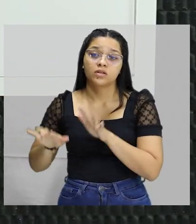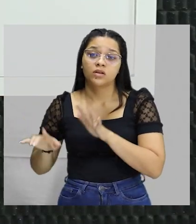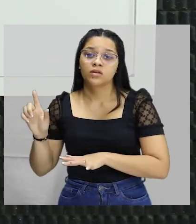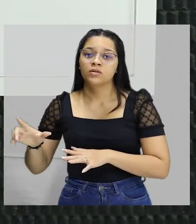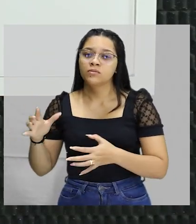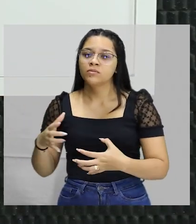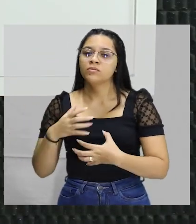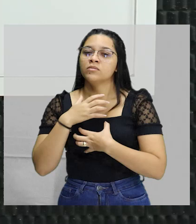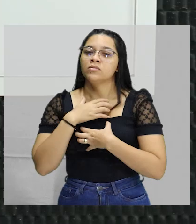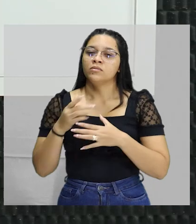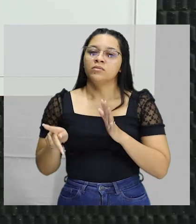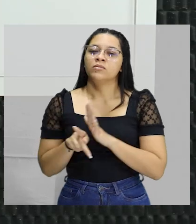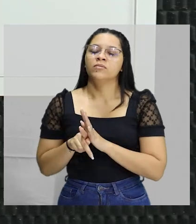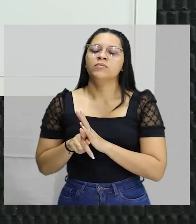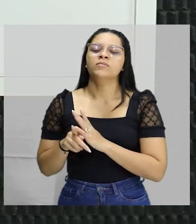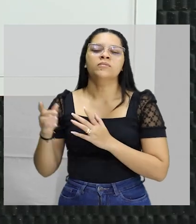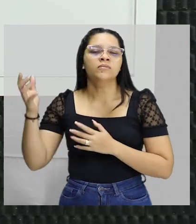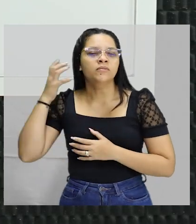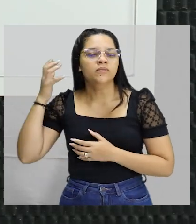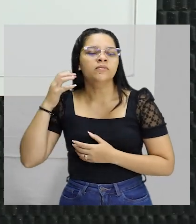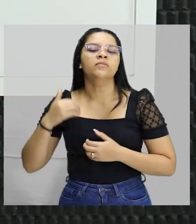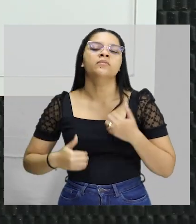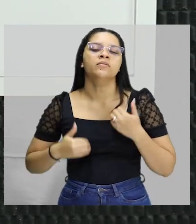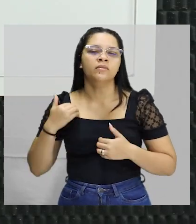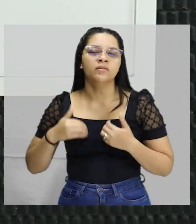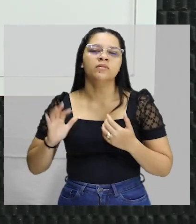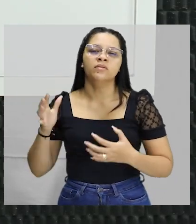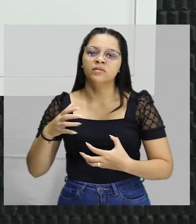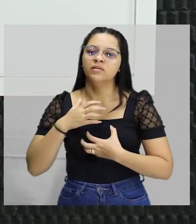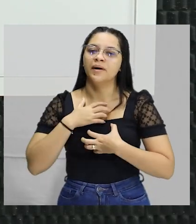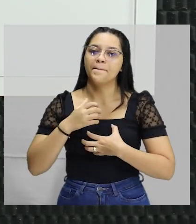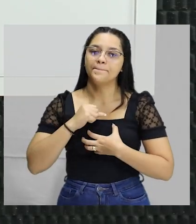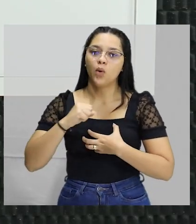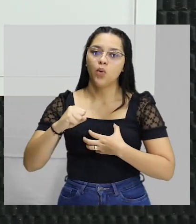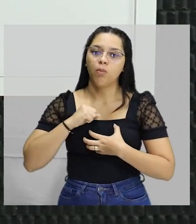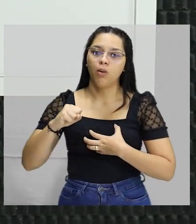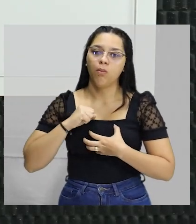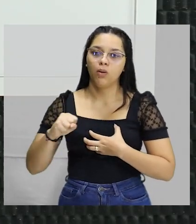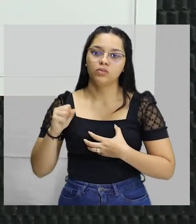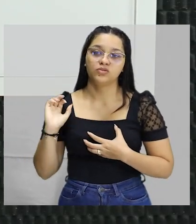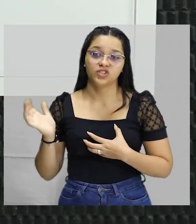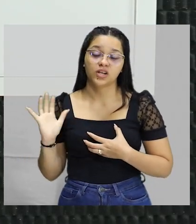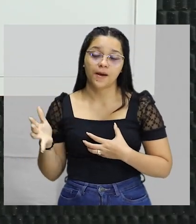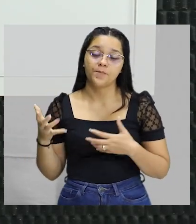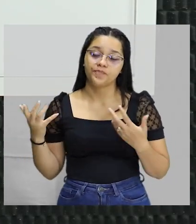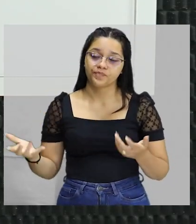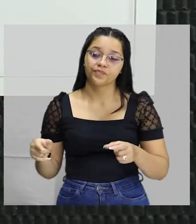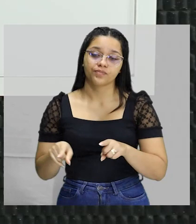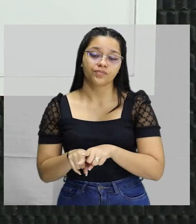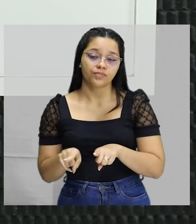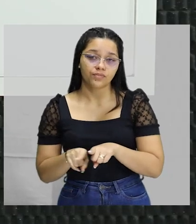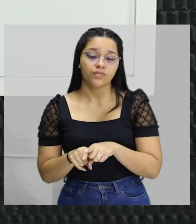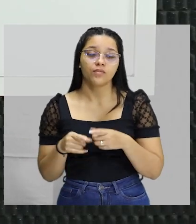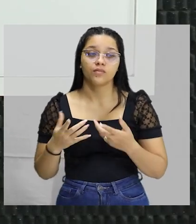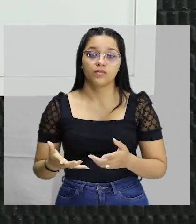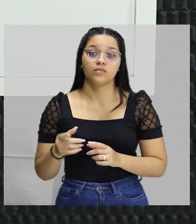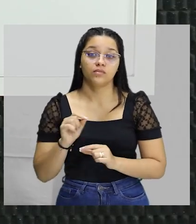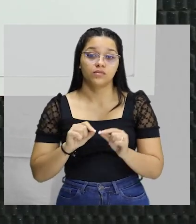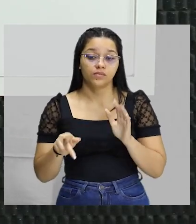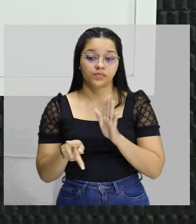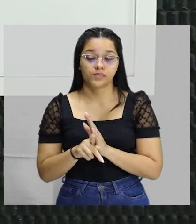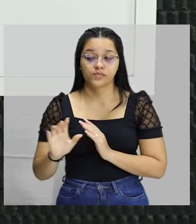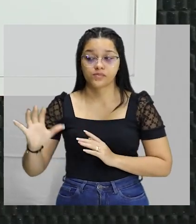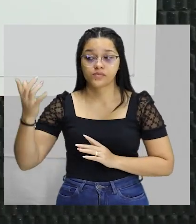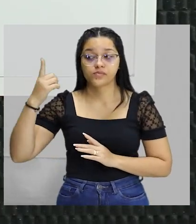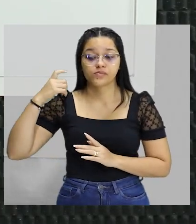sentido o impacto do som no corpo, certo? Já tenha sentido o impacto do som no corpo, que também é um fenômeno